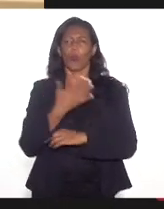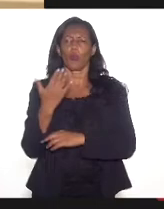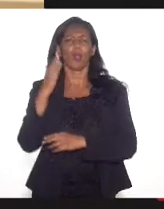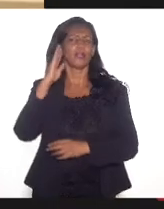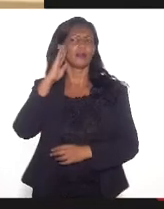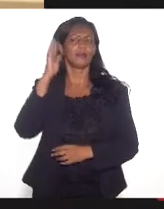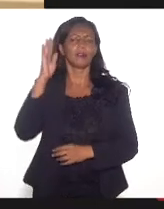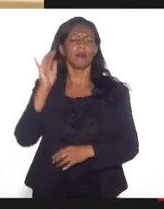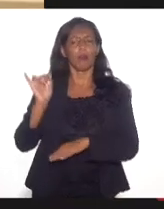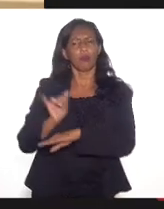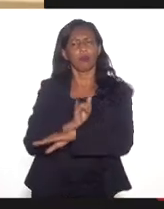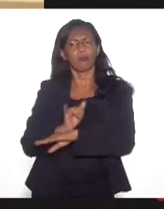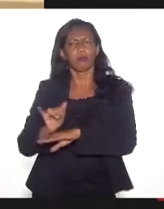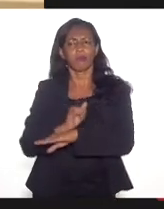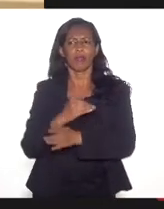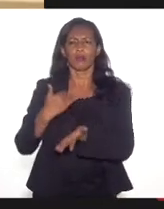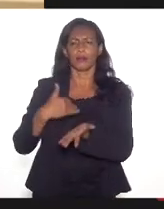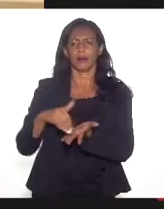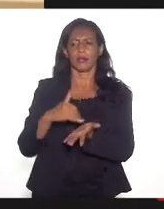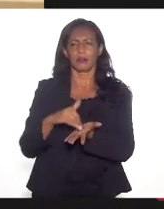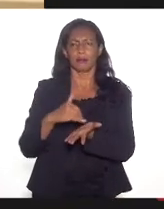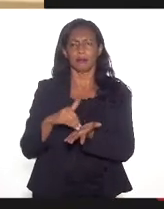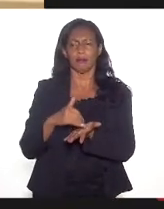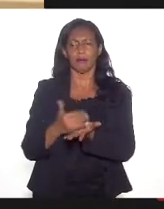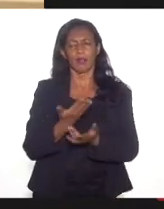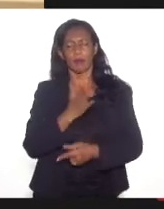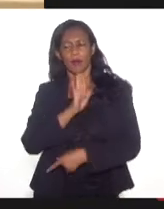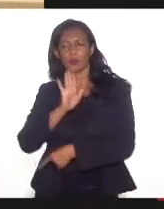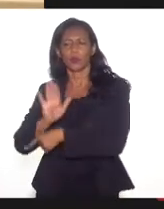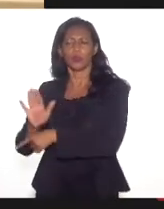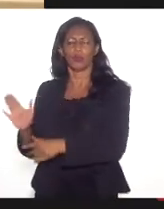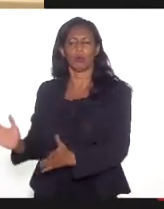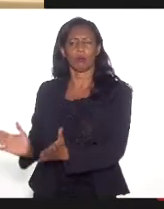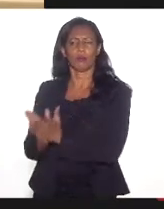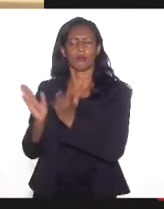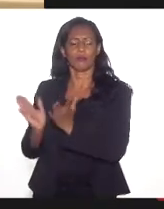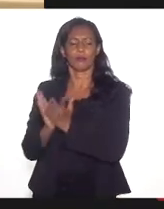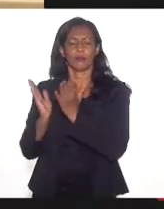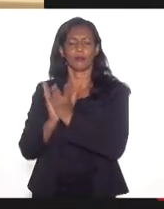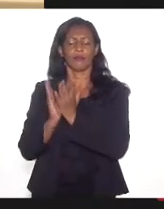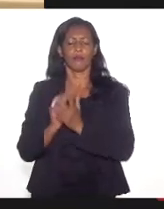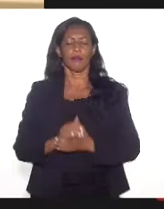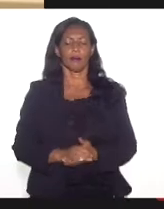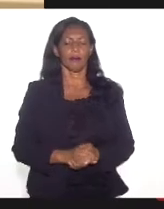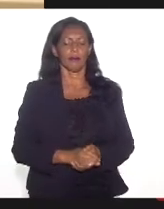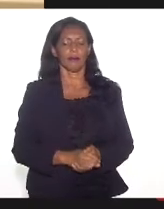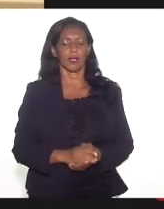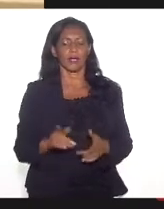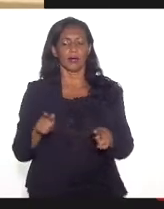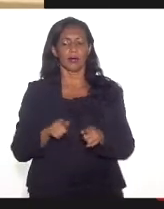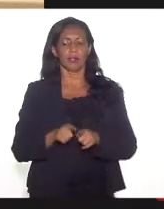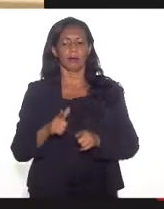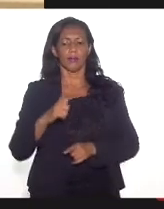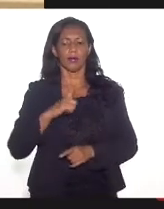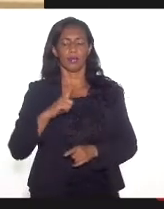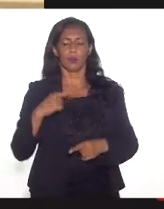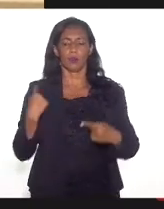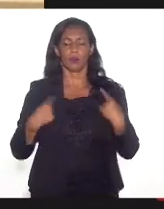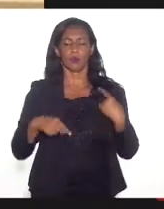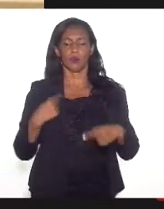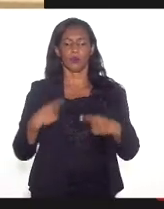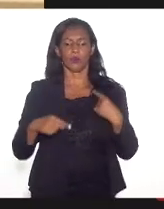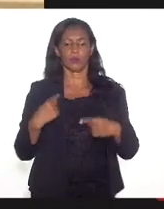principais estratégias da secretaria para o enfrentamento à miséria e combate à pobreza. Além disso, teremos, para o debate